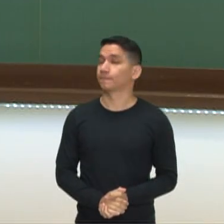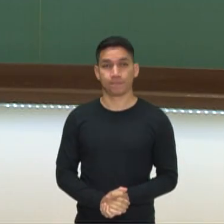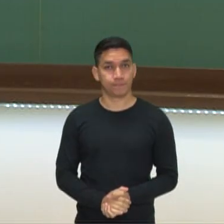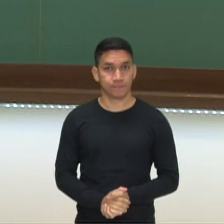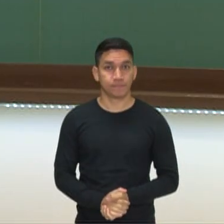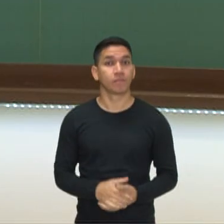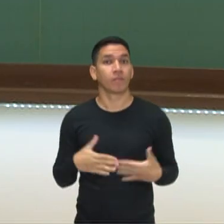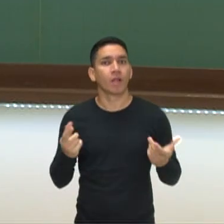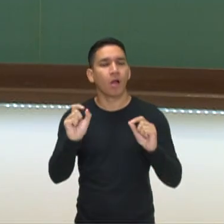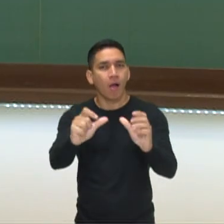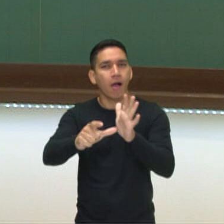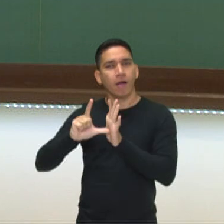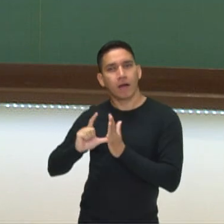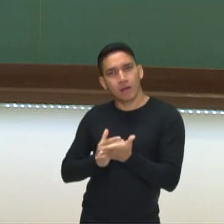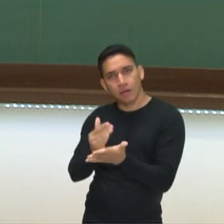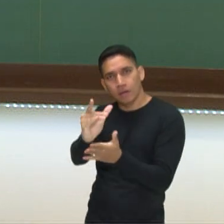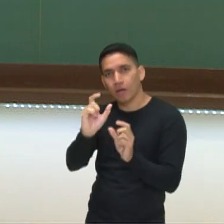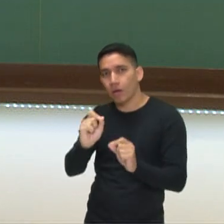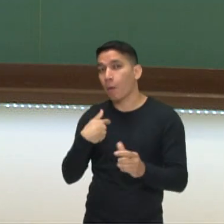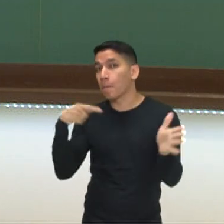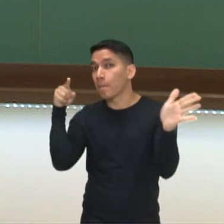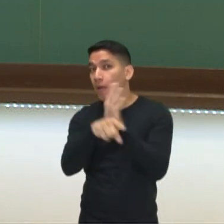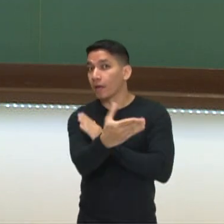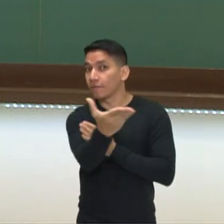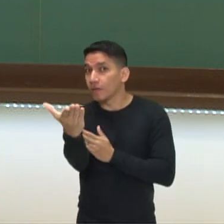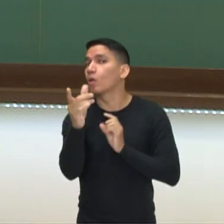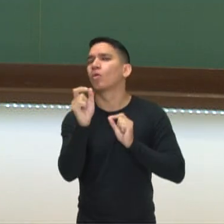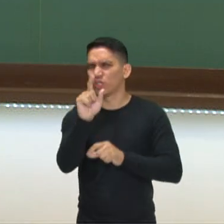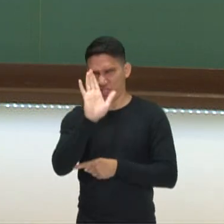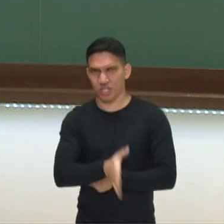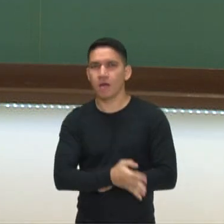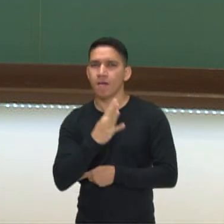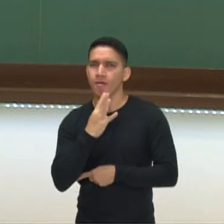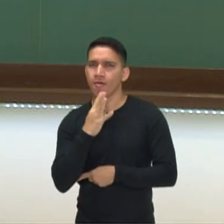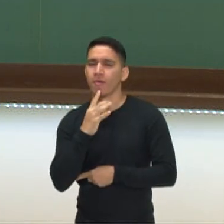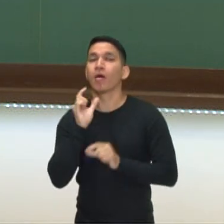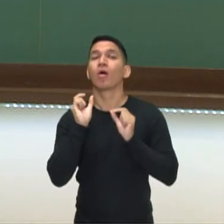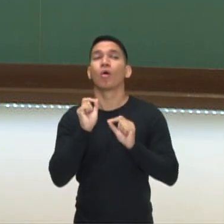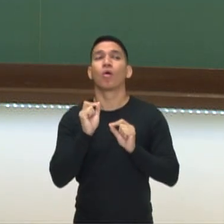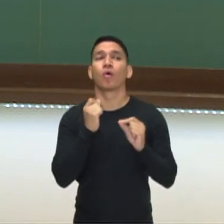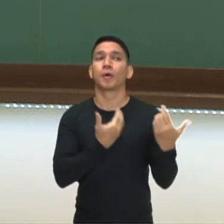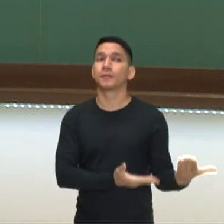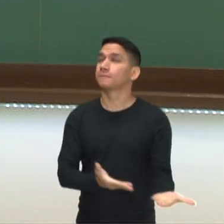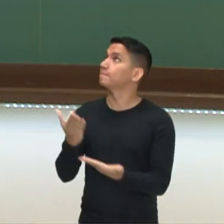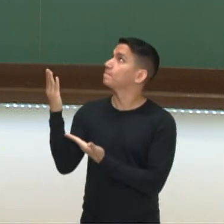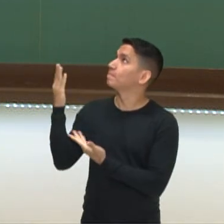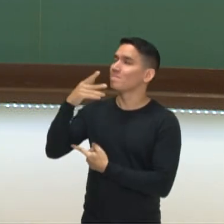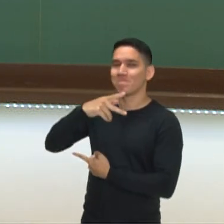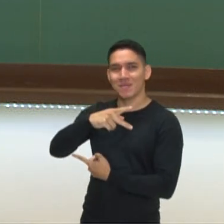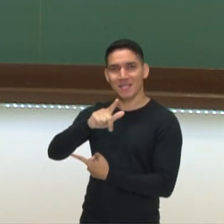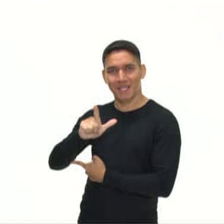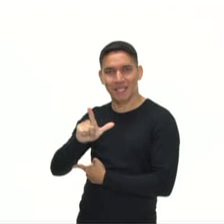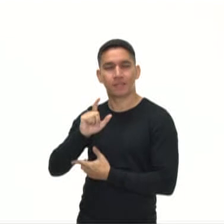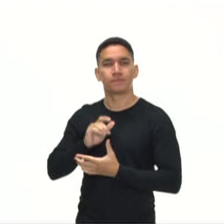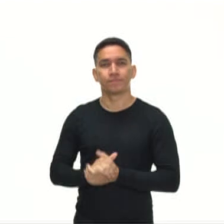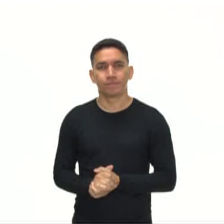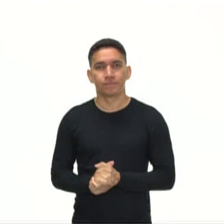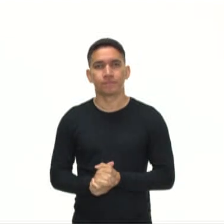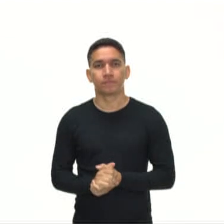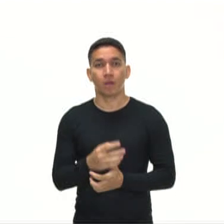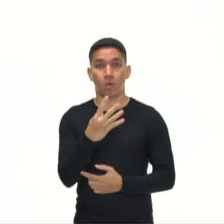Então, antes de começar, eu queria perguntar para vocês se vocês já ouviram falar dessa PL aqui, a